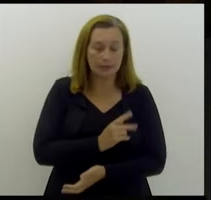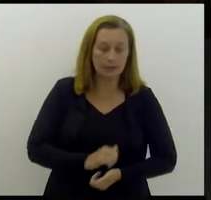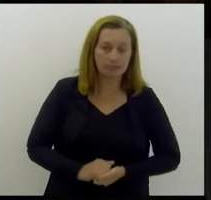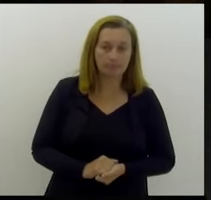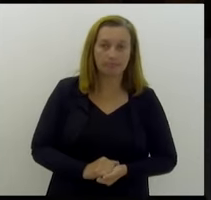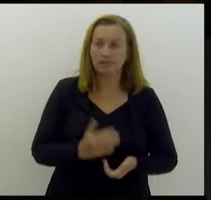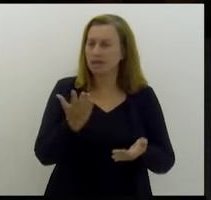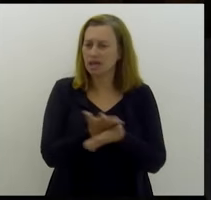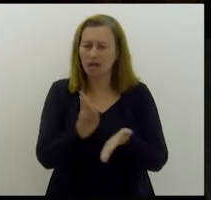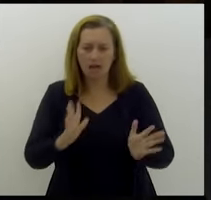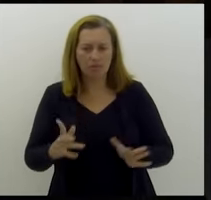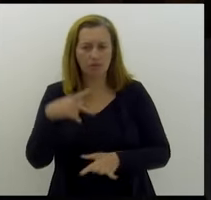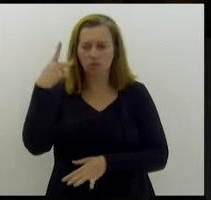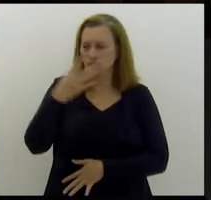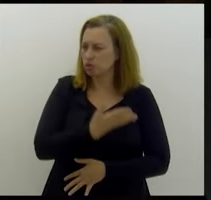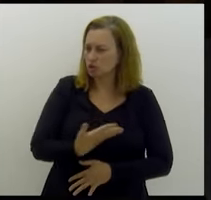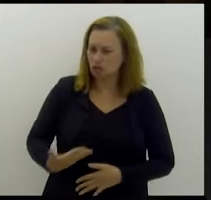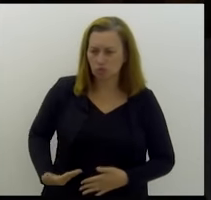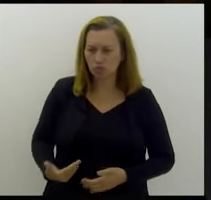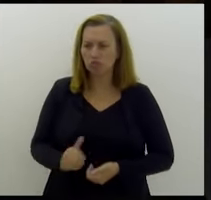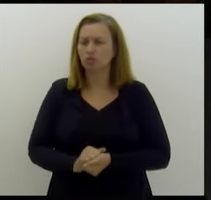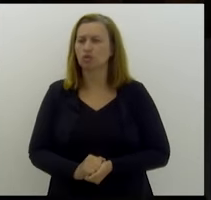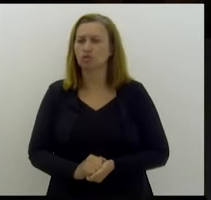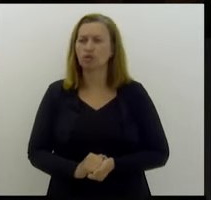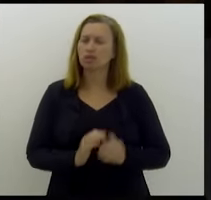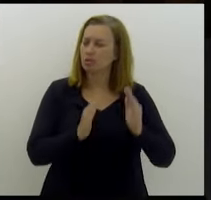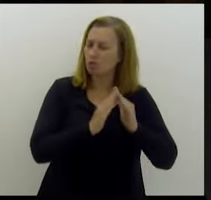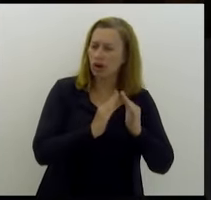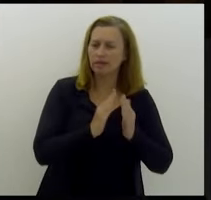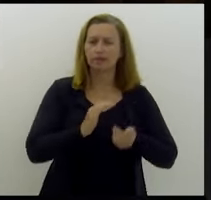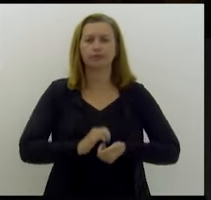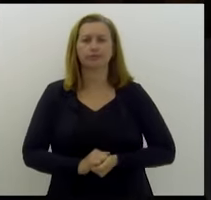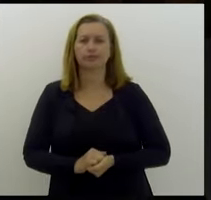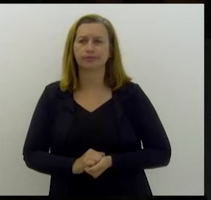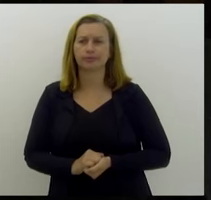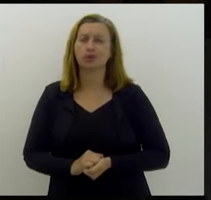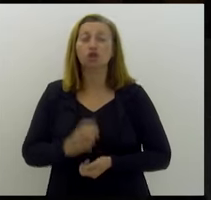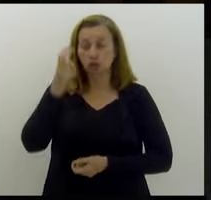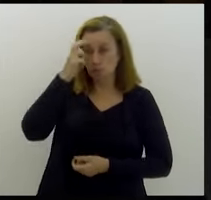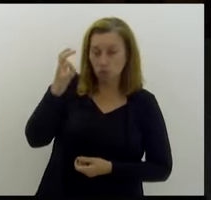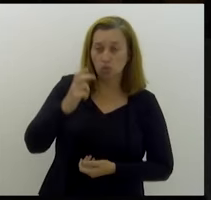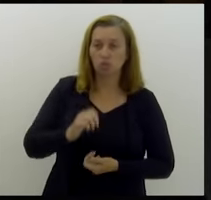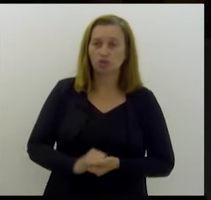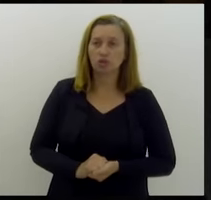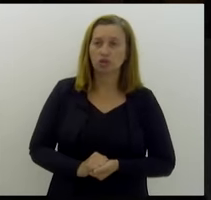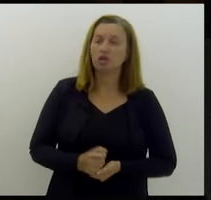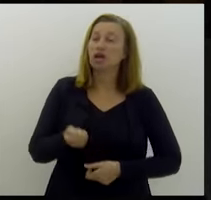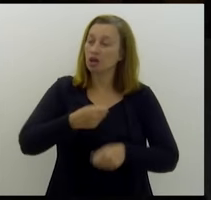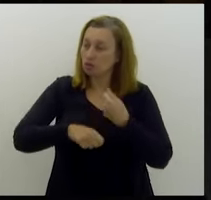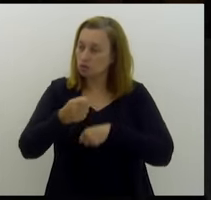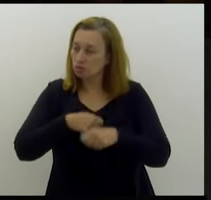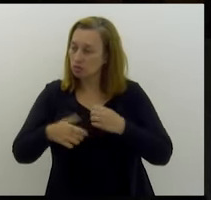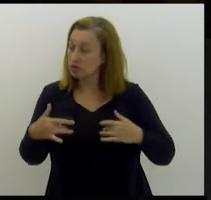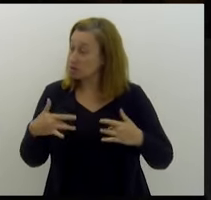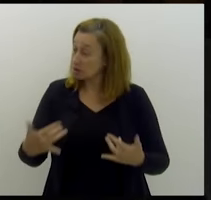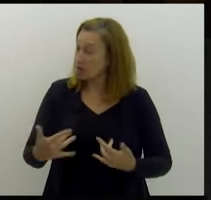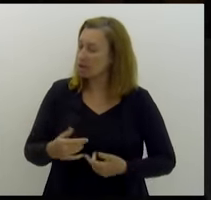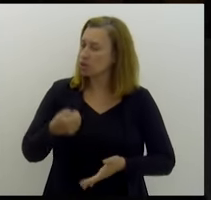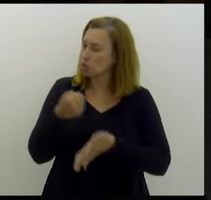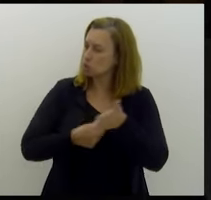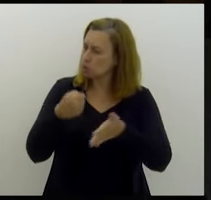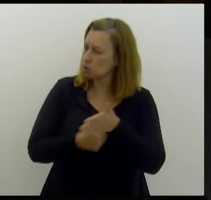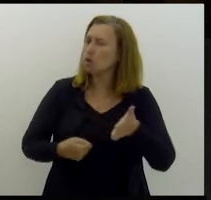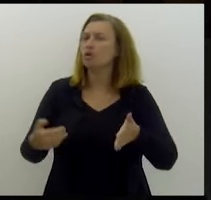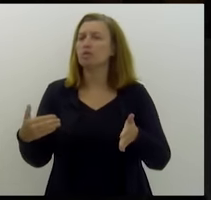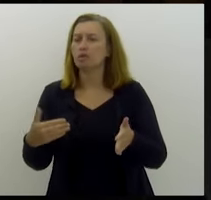acabe com as políticas com a de habilitação de interesse social coma de Cultura com a de Economia popular e solidária que a gente lutou para